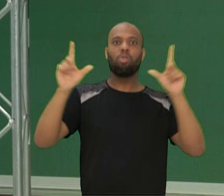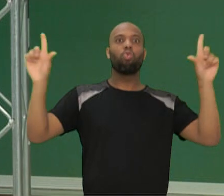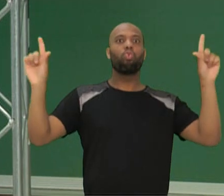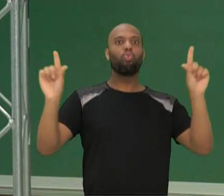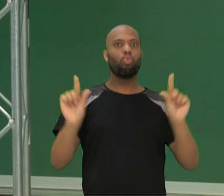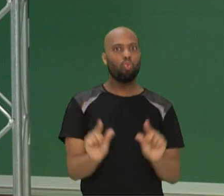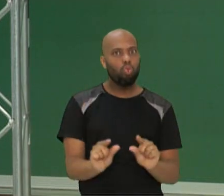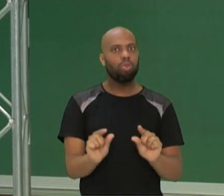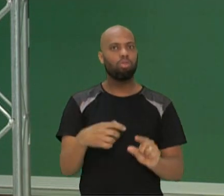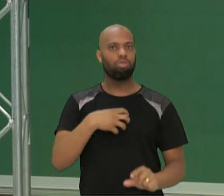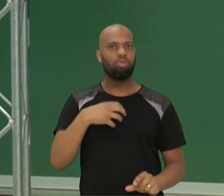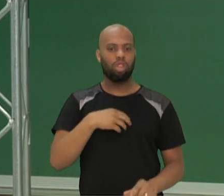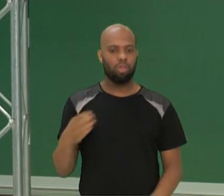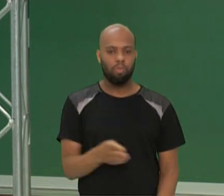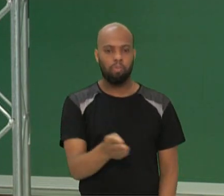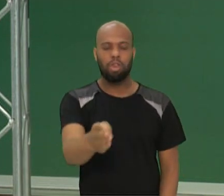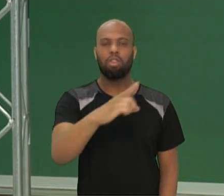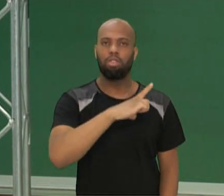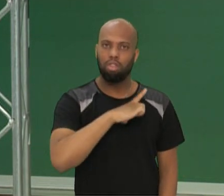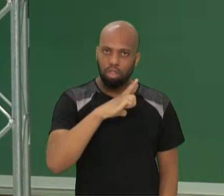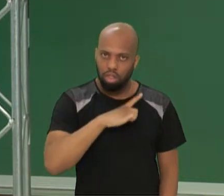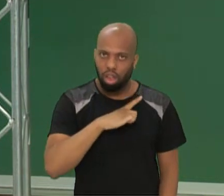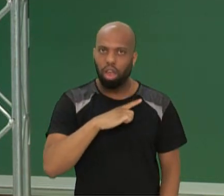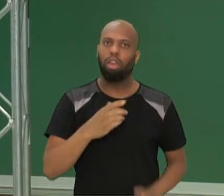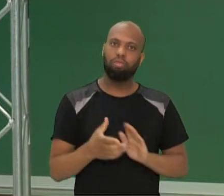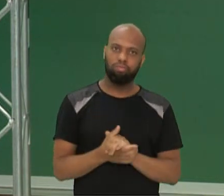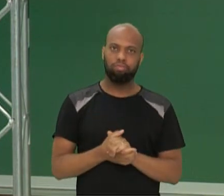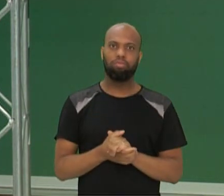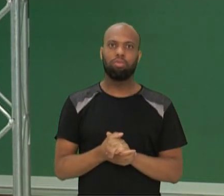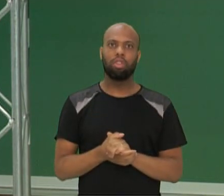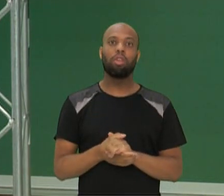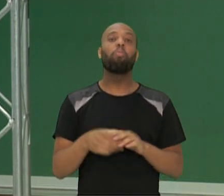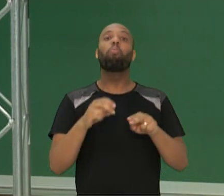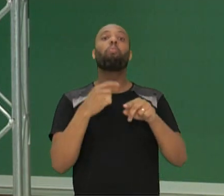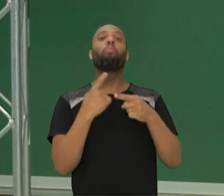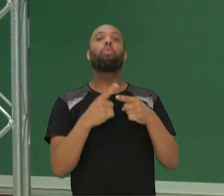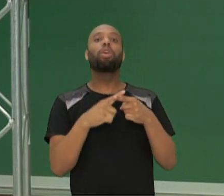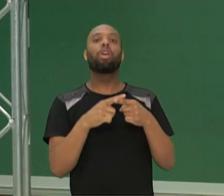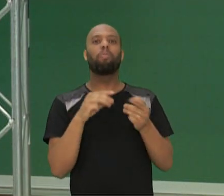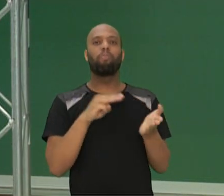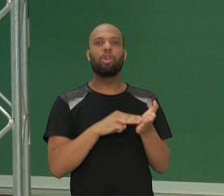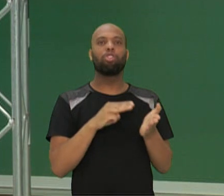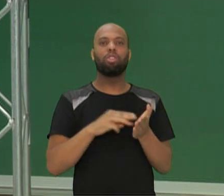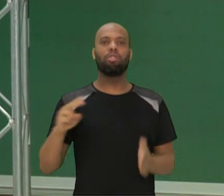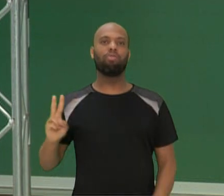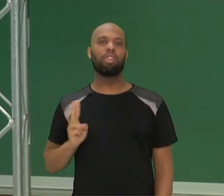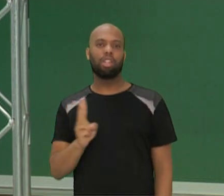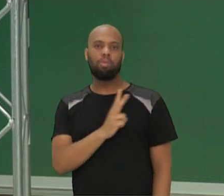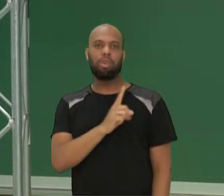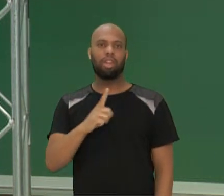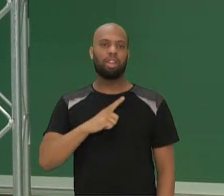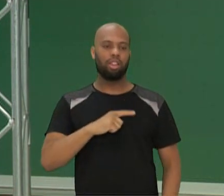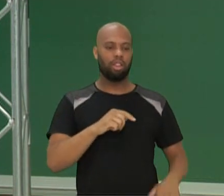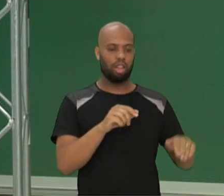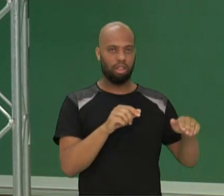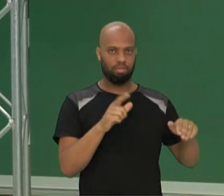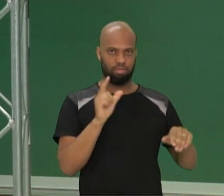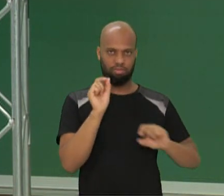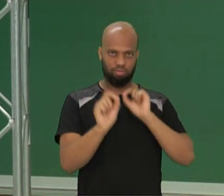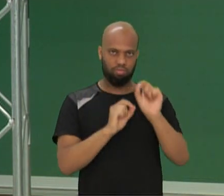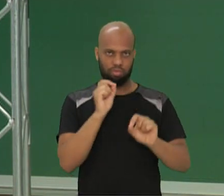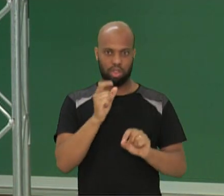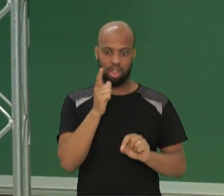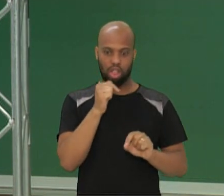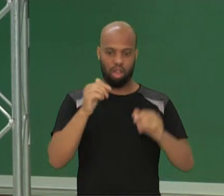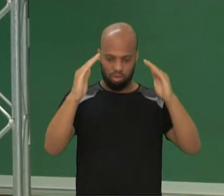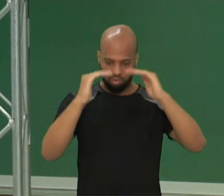redução na quantidade de peixes obtidos, haja vista que esses nutrientes que estão nas águas profundas